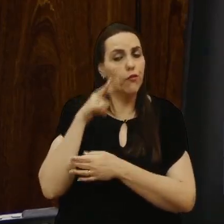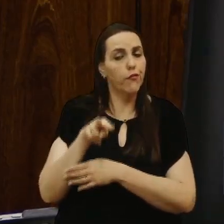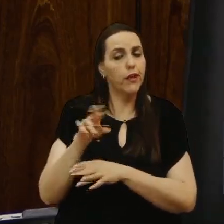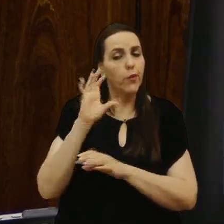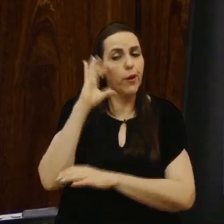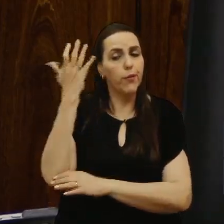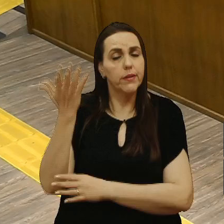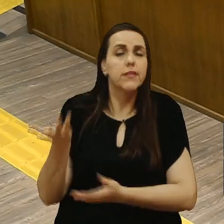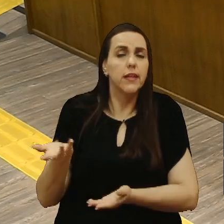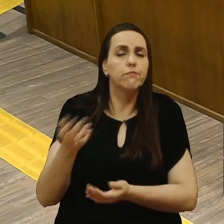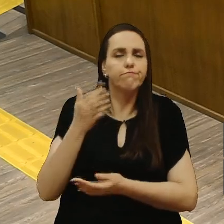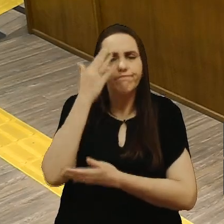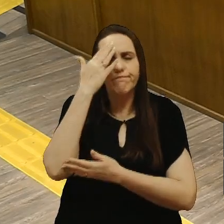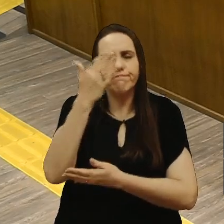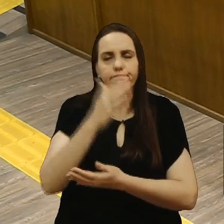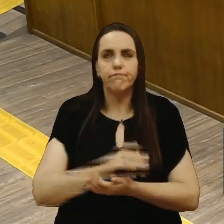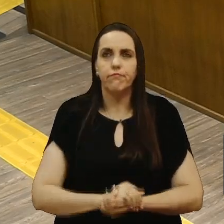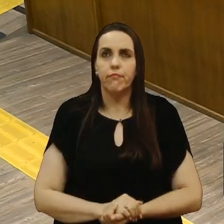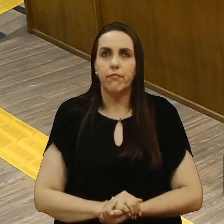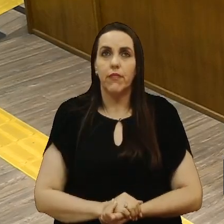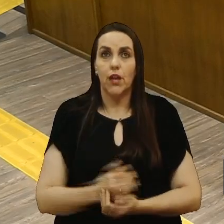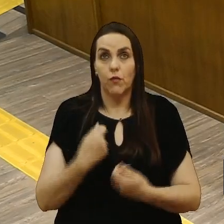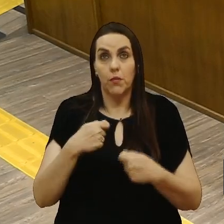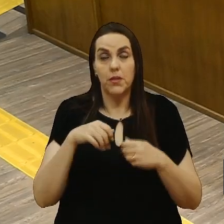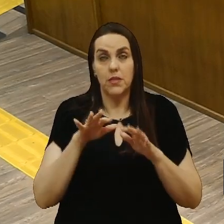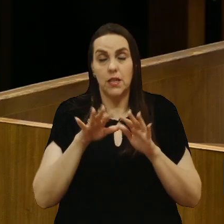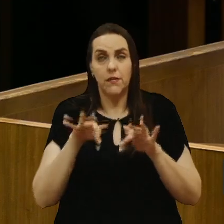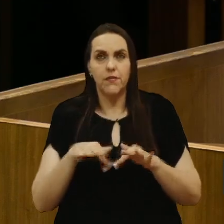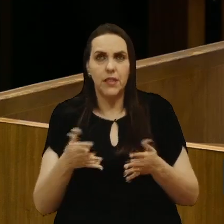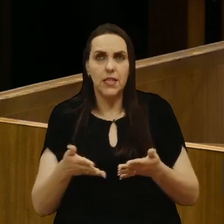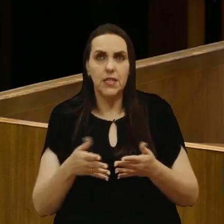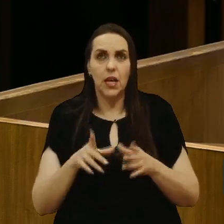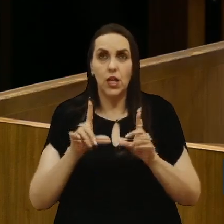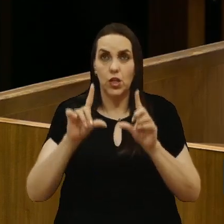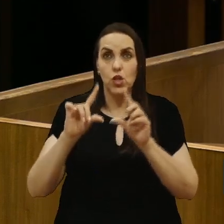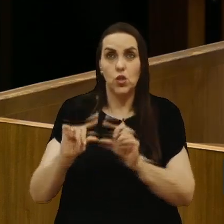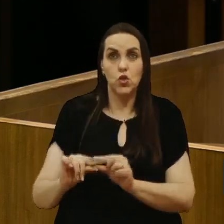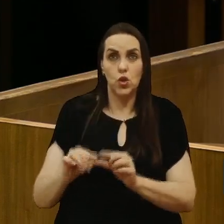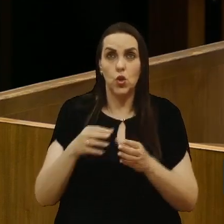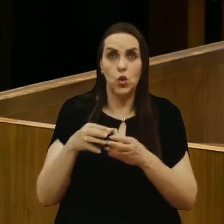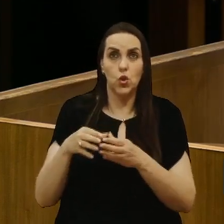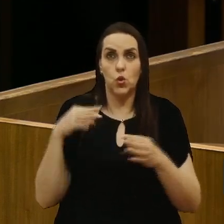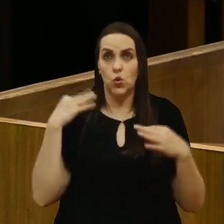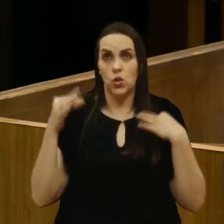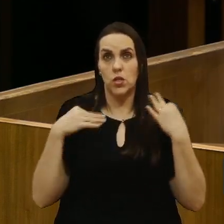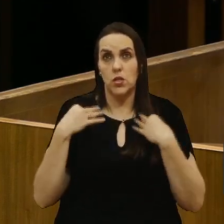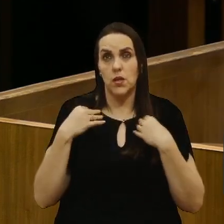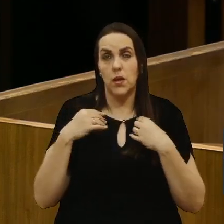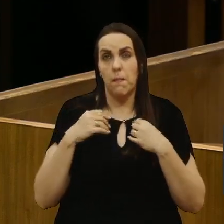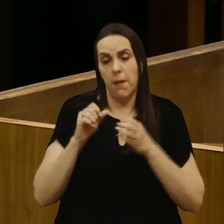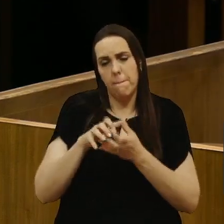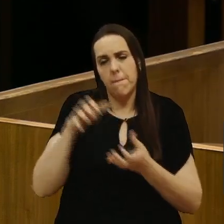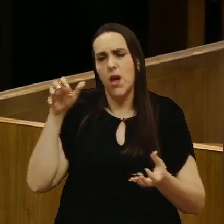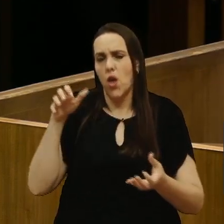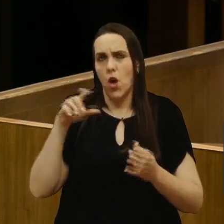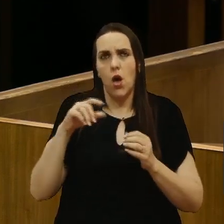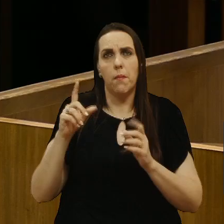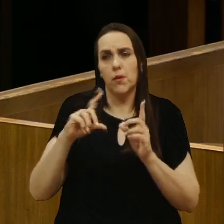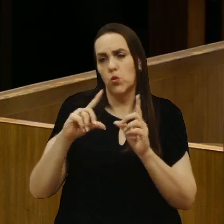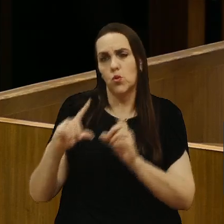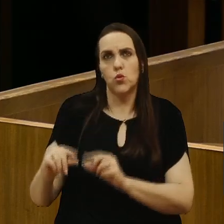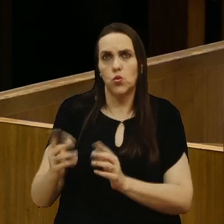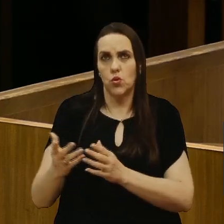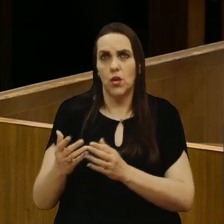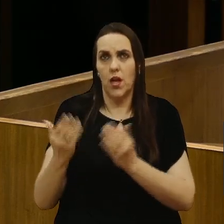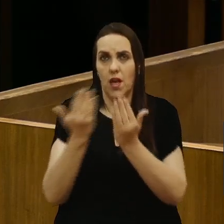acontecendo. Obrigada. Bom, eu vou precisar concluir, mas para Independente se reduziu, o turismo está muito maior mesmo com recurso menor. E as fachadas não tirou